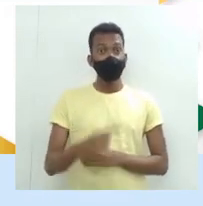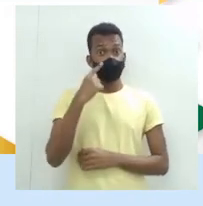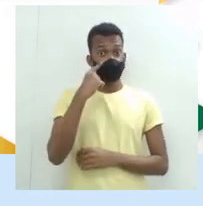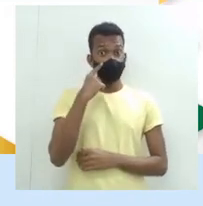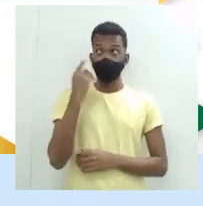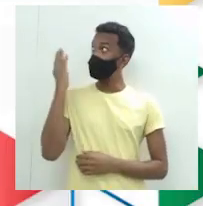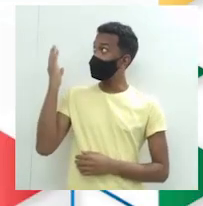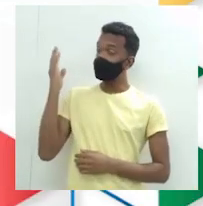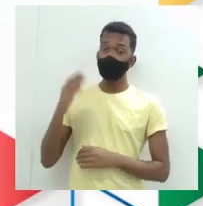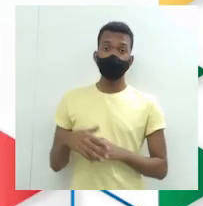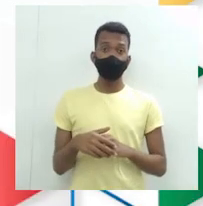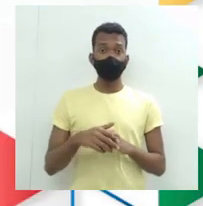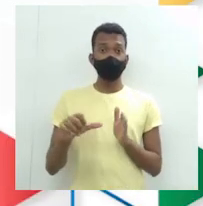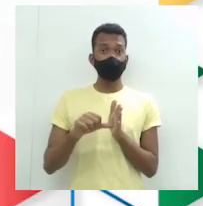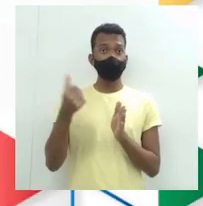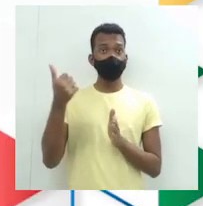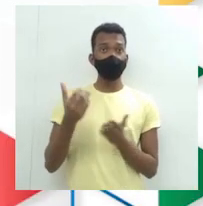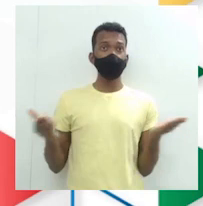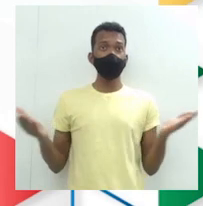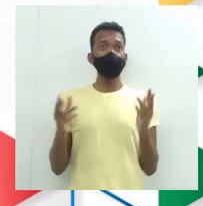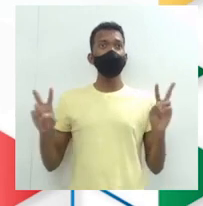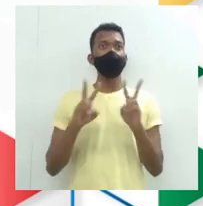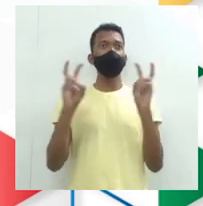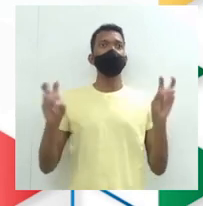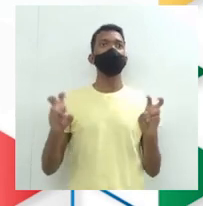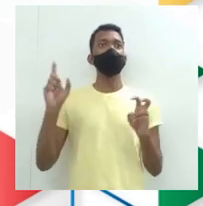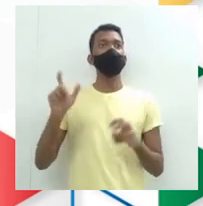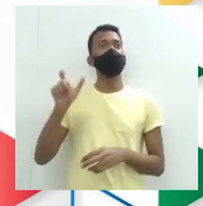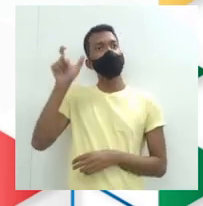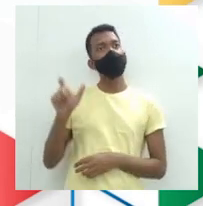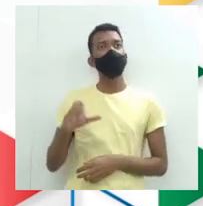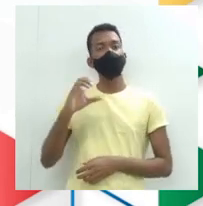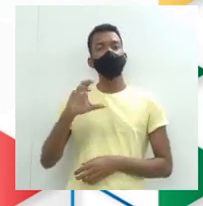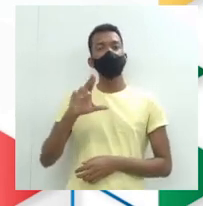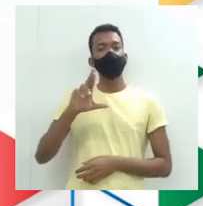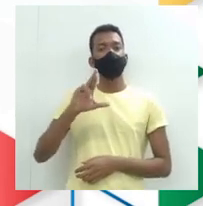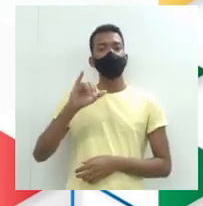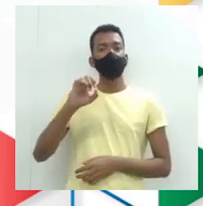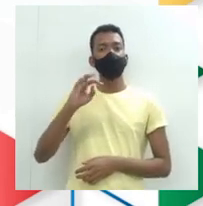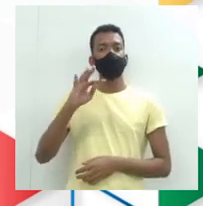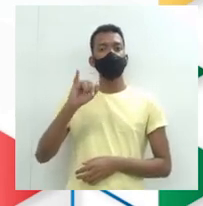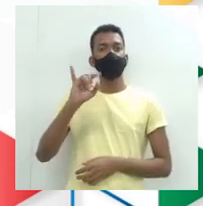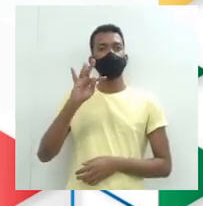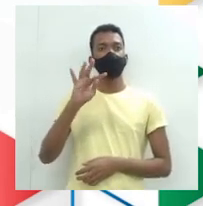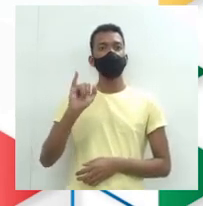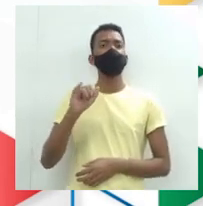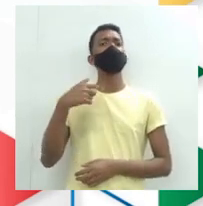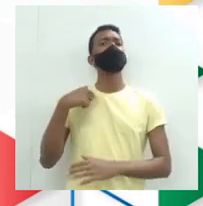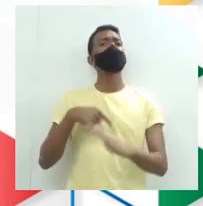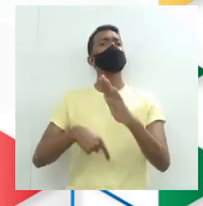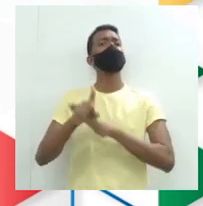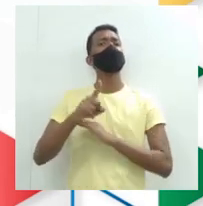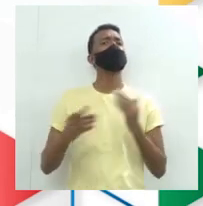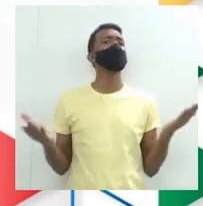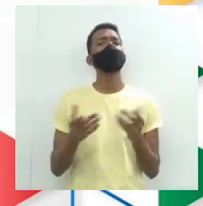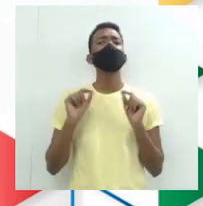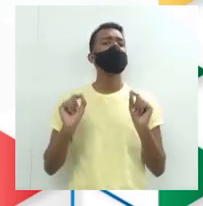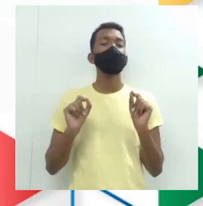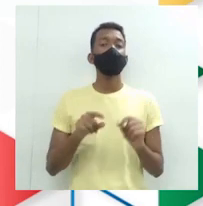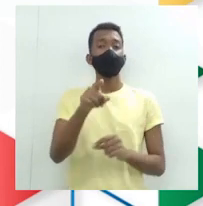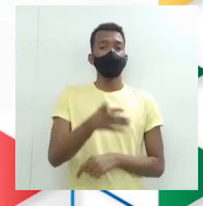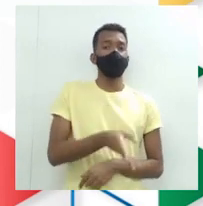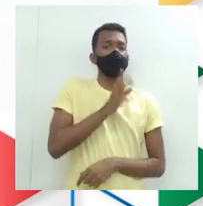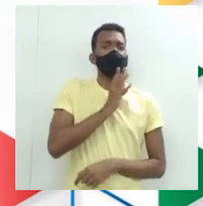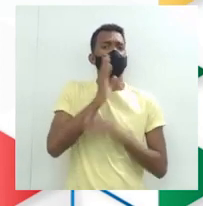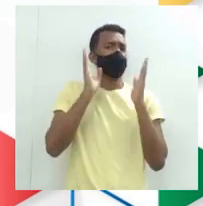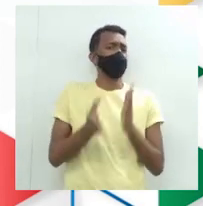só, nosso primeiro ponto de hoje vai ser a curiosity, a curiosidade. My question is, minha pergunta é, você conhece ou